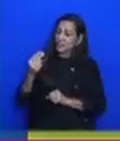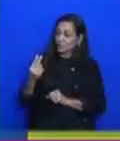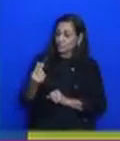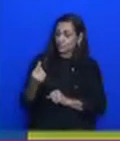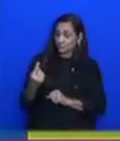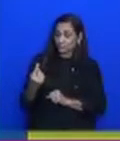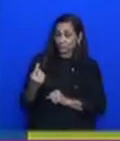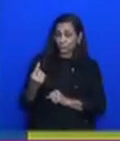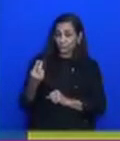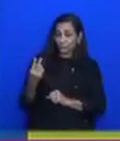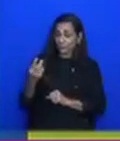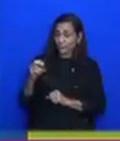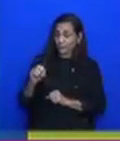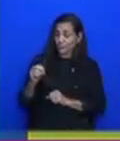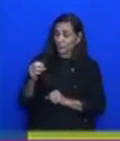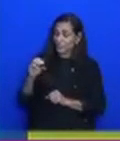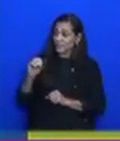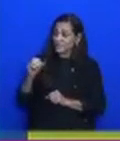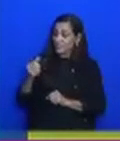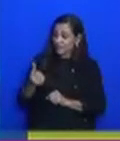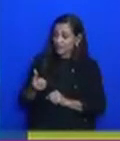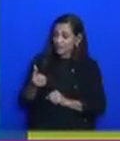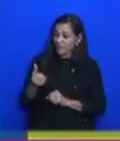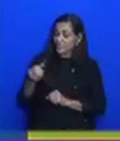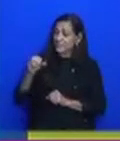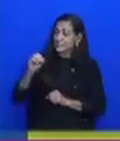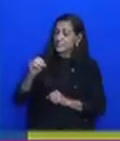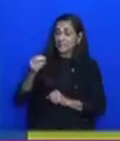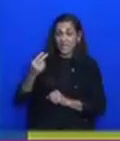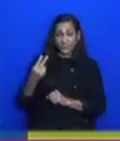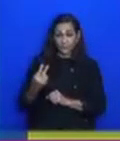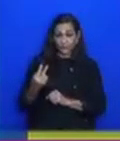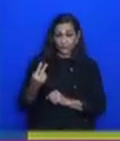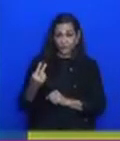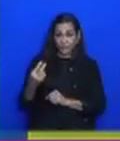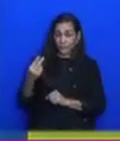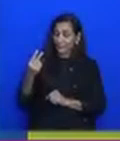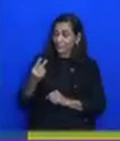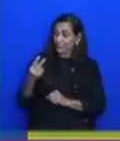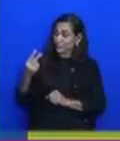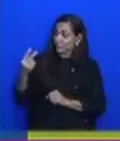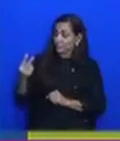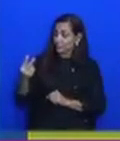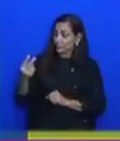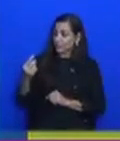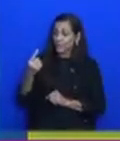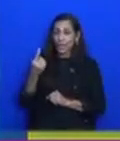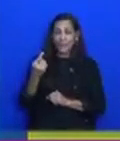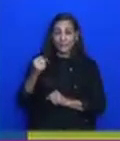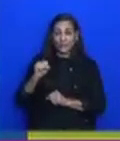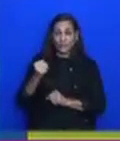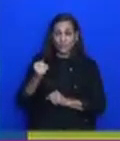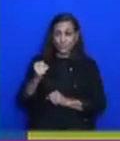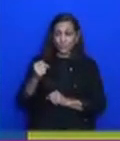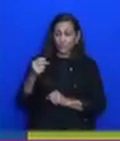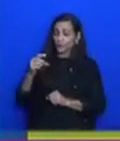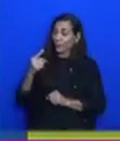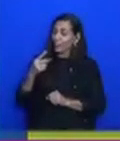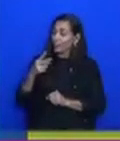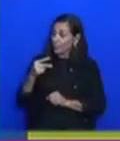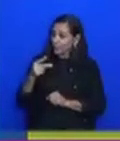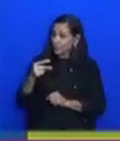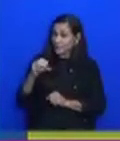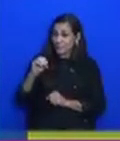01, 20, 06, 02, 22, 18...